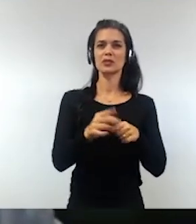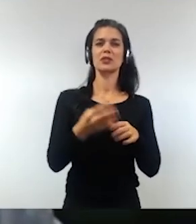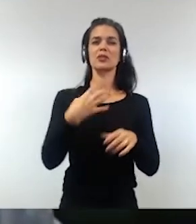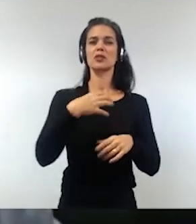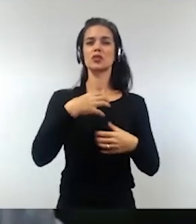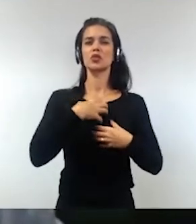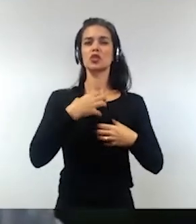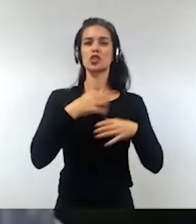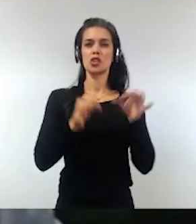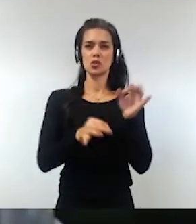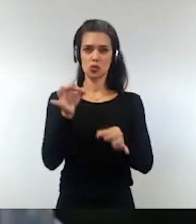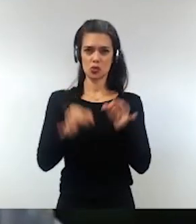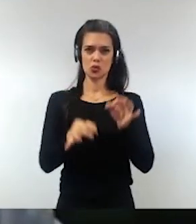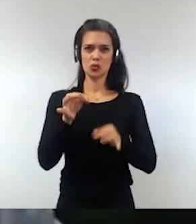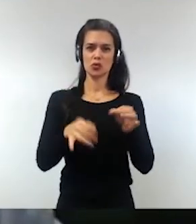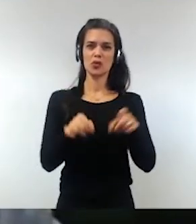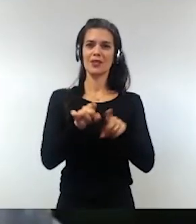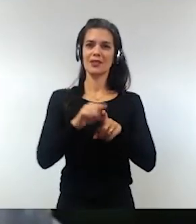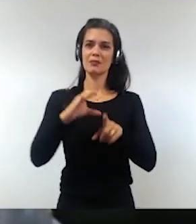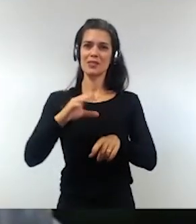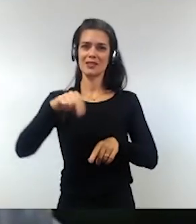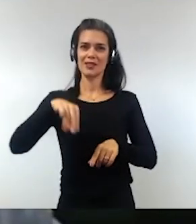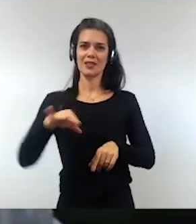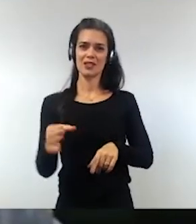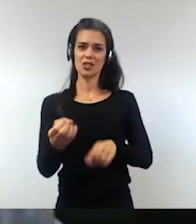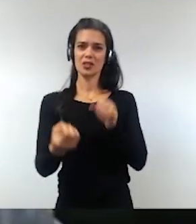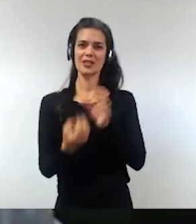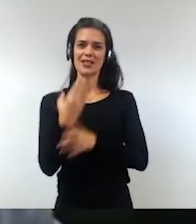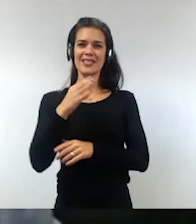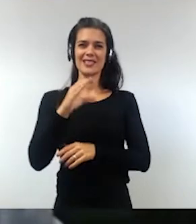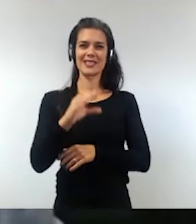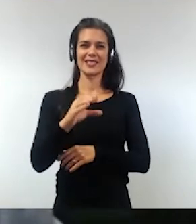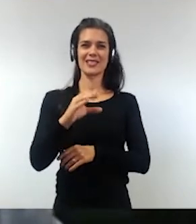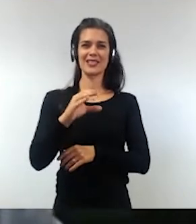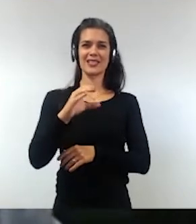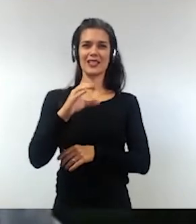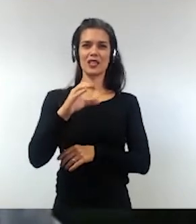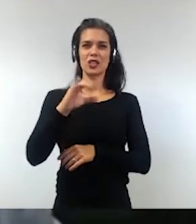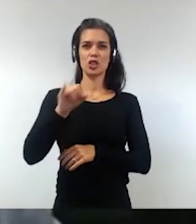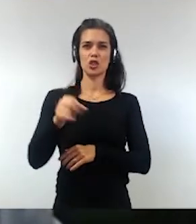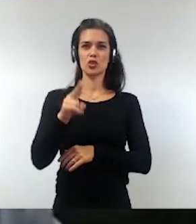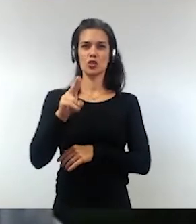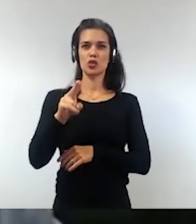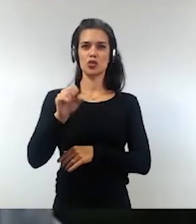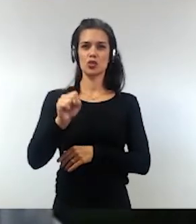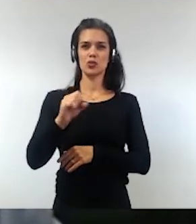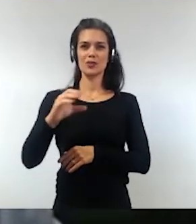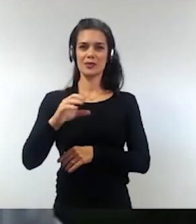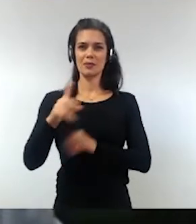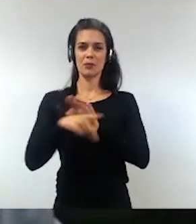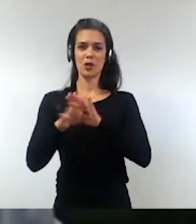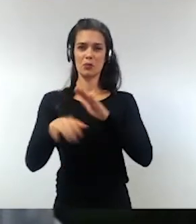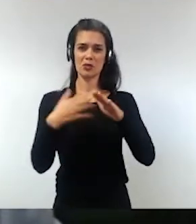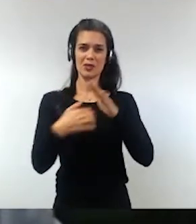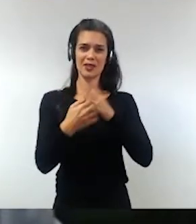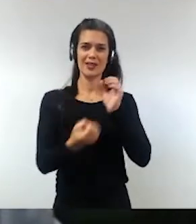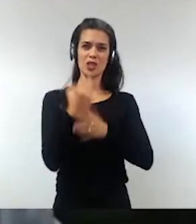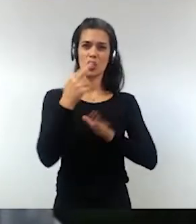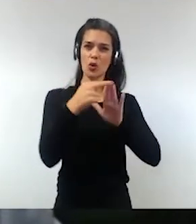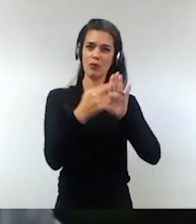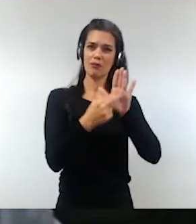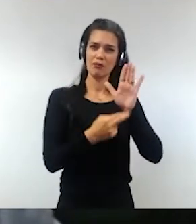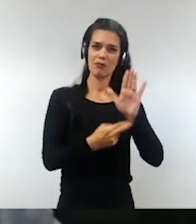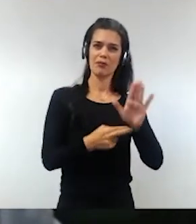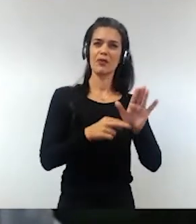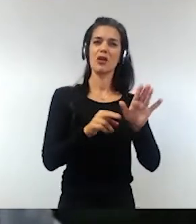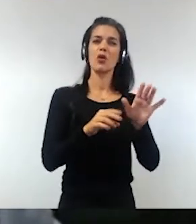também as recomendações do CNJ para criar o Sejusc empresarial, e criamos uma instrução normativa que instituiu o Programa